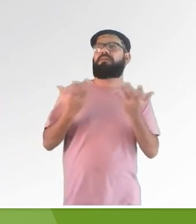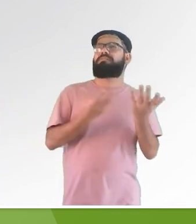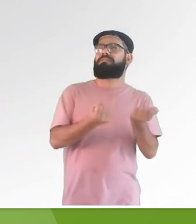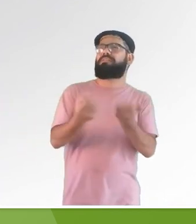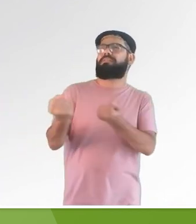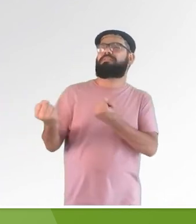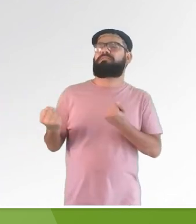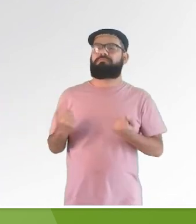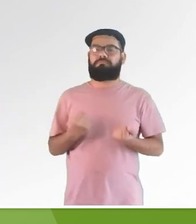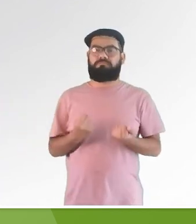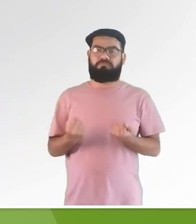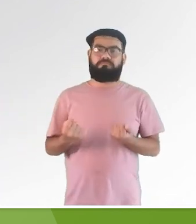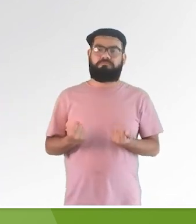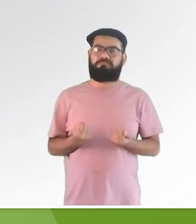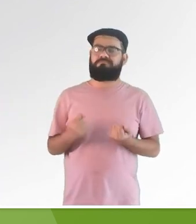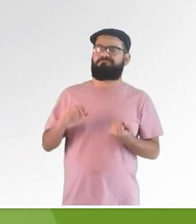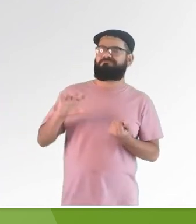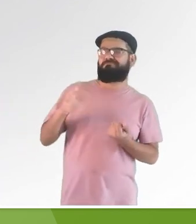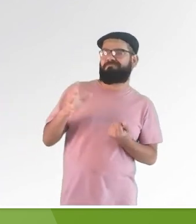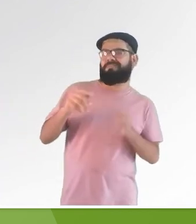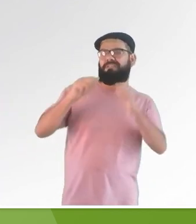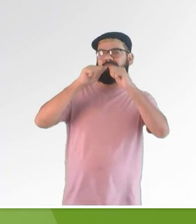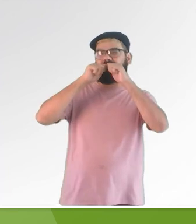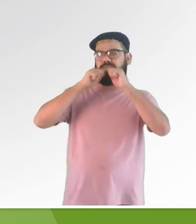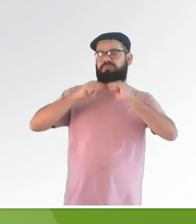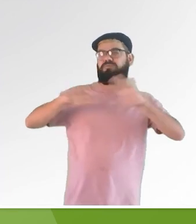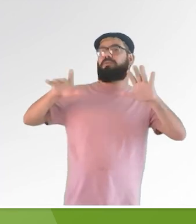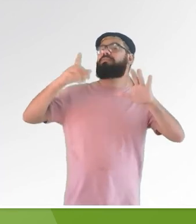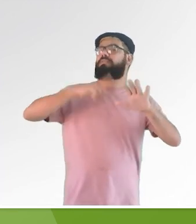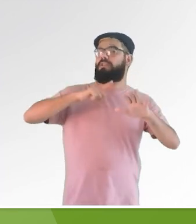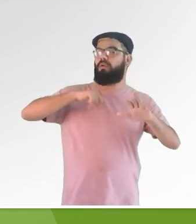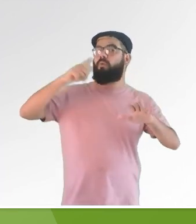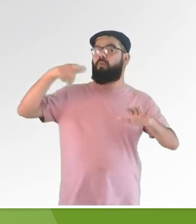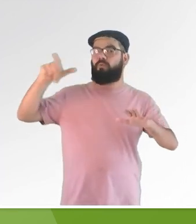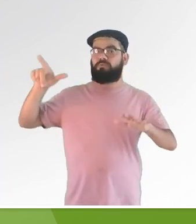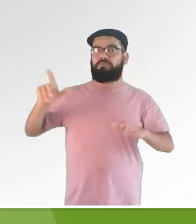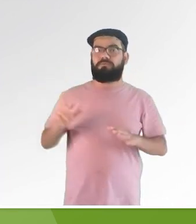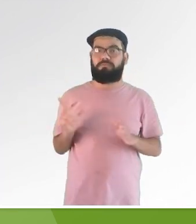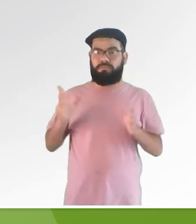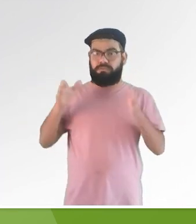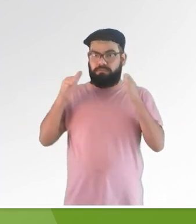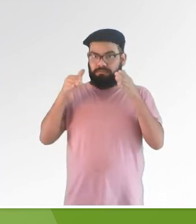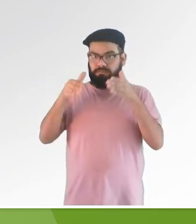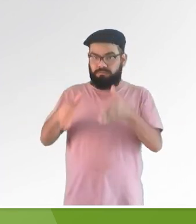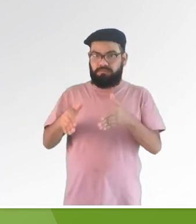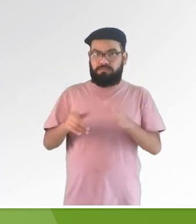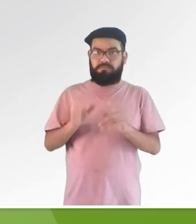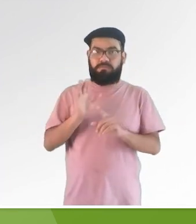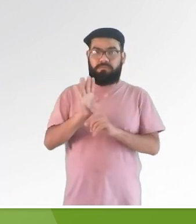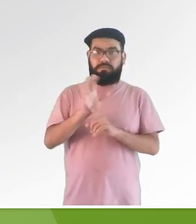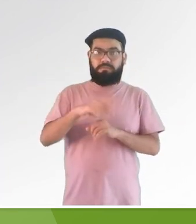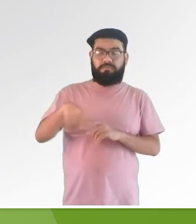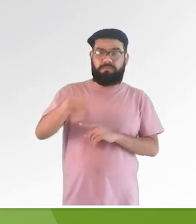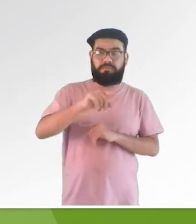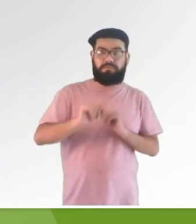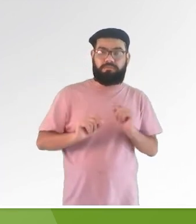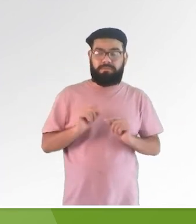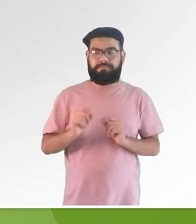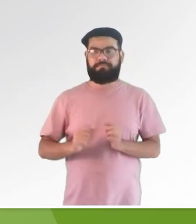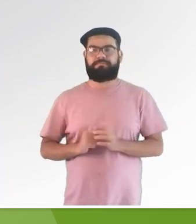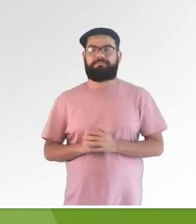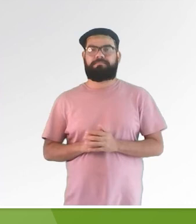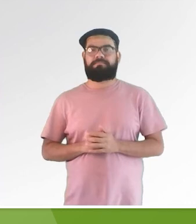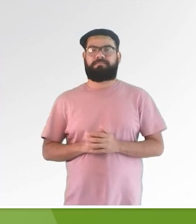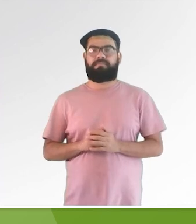que é mais difundido, existem outros, né? Mas o que a gente traz aqui para vocês é o seguinte, que espécie,